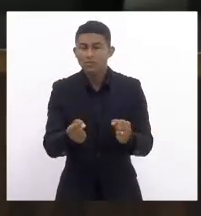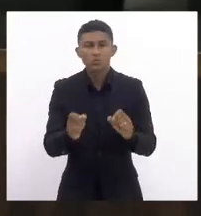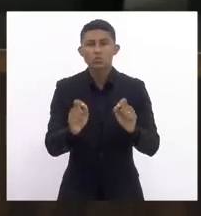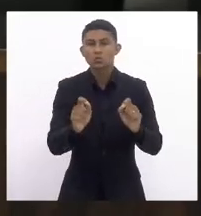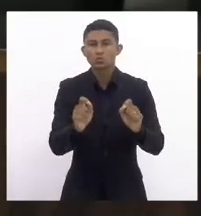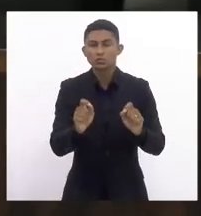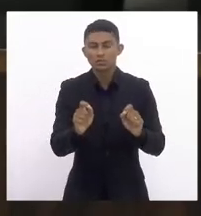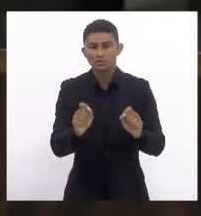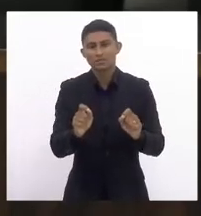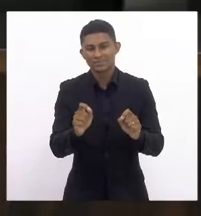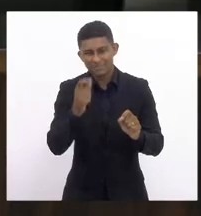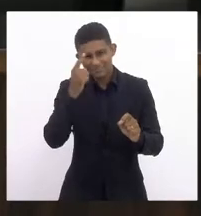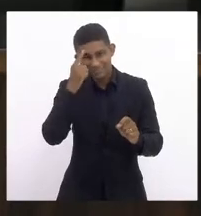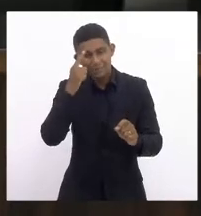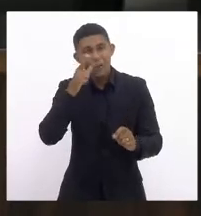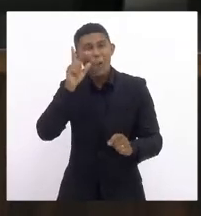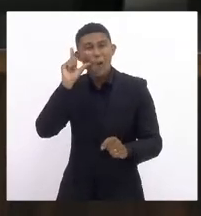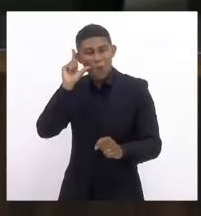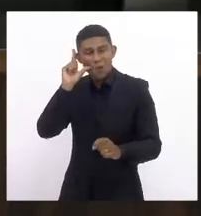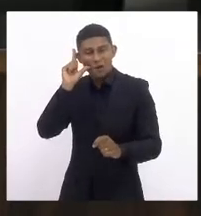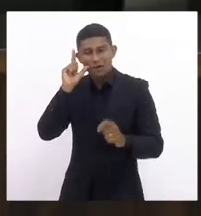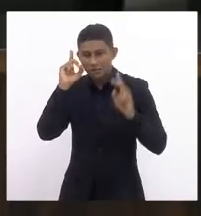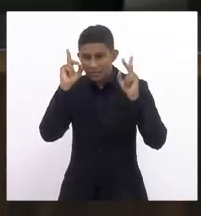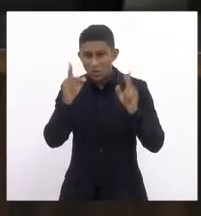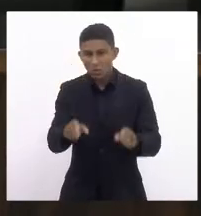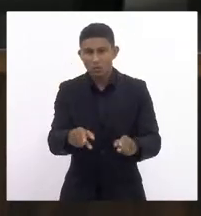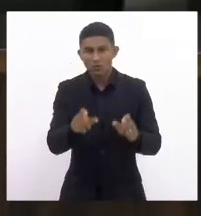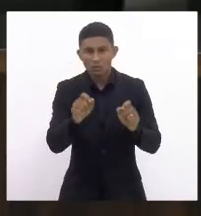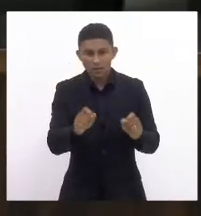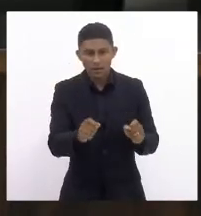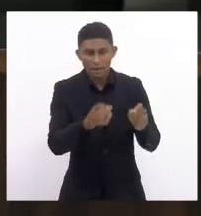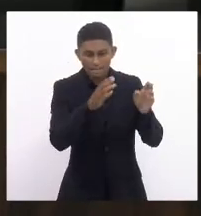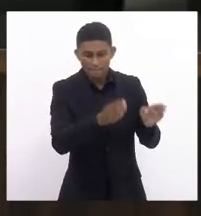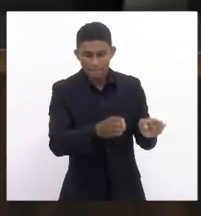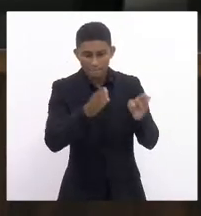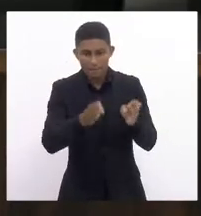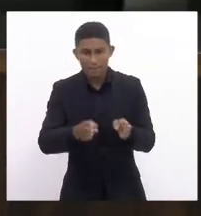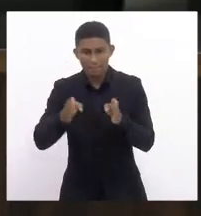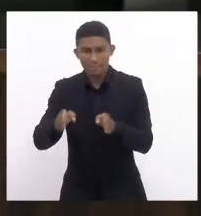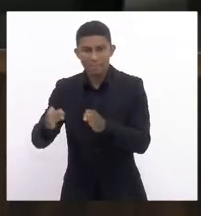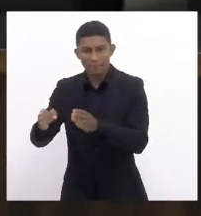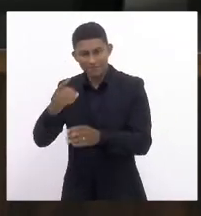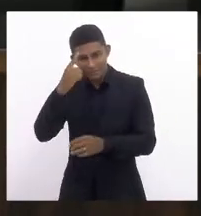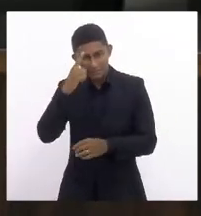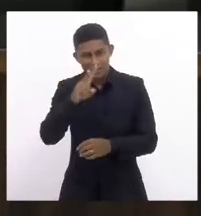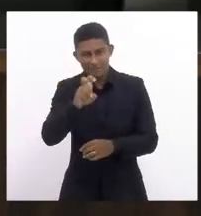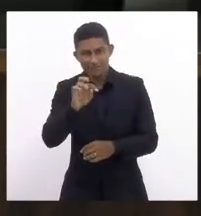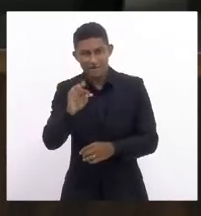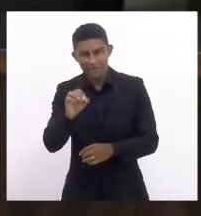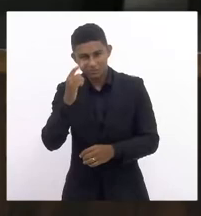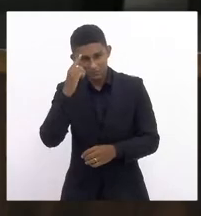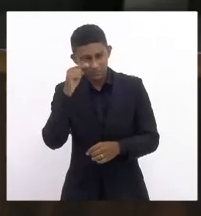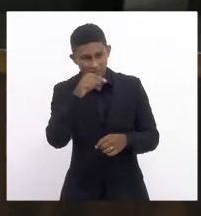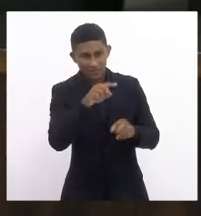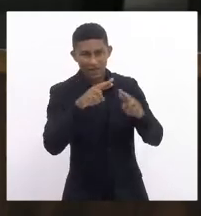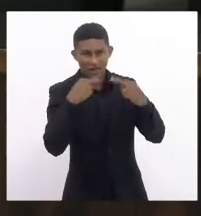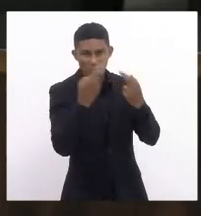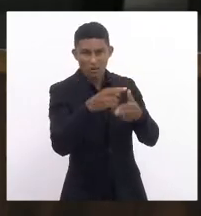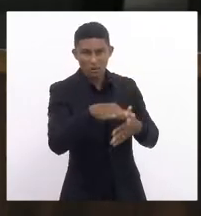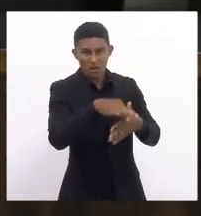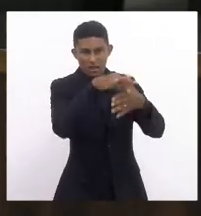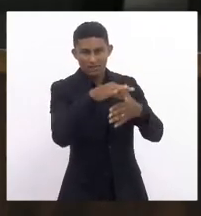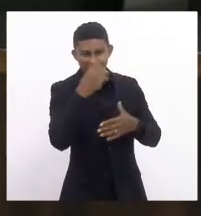o mesmo procedimento do dia de ontem. Votarmos em bloco os vetos acordados no Colégio de Líderes. Então,